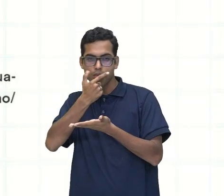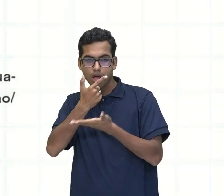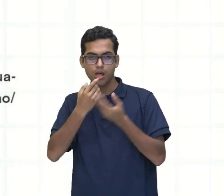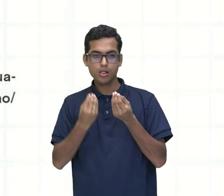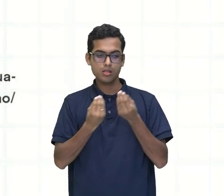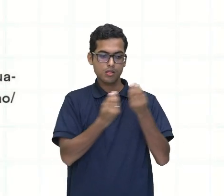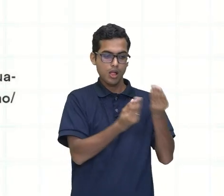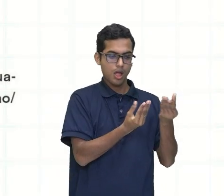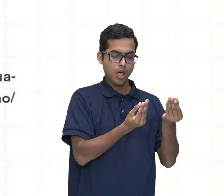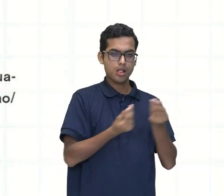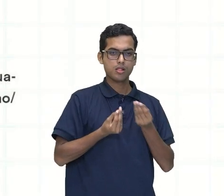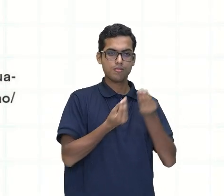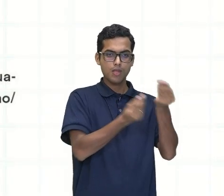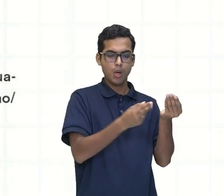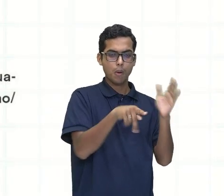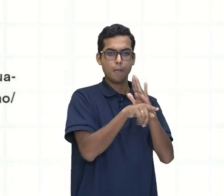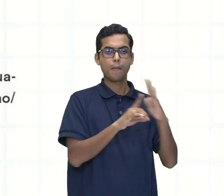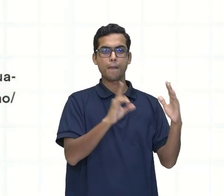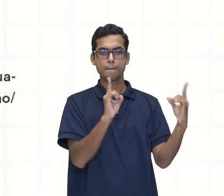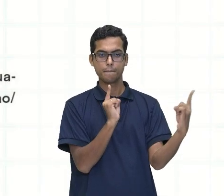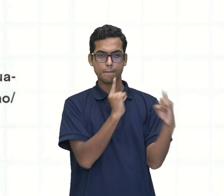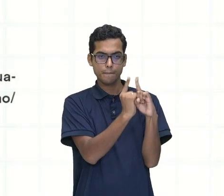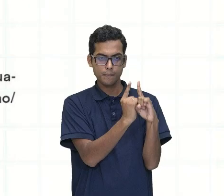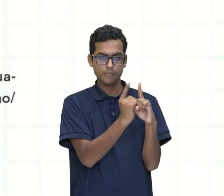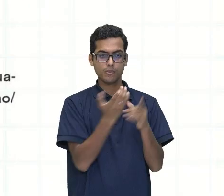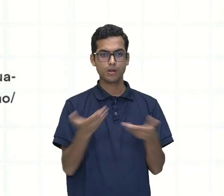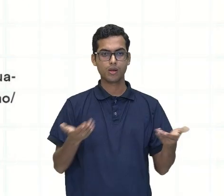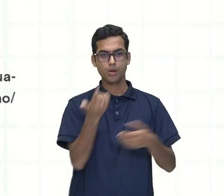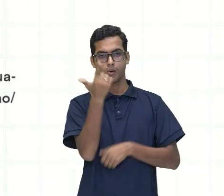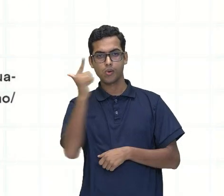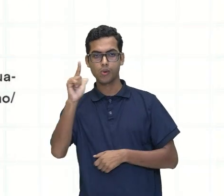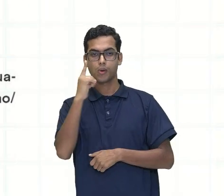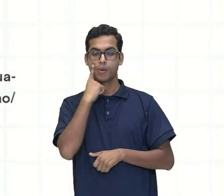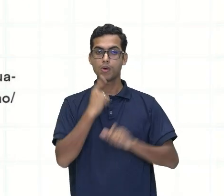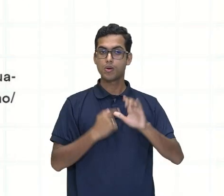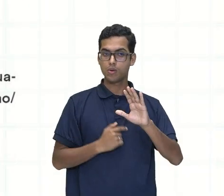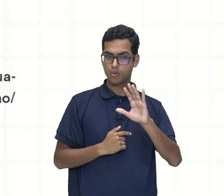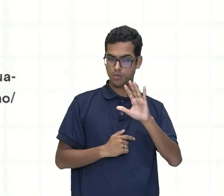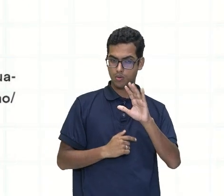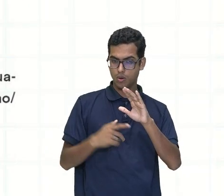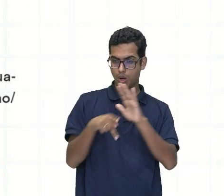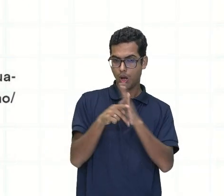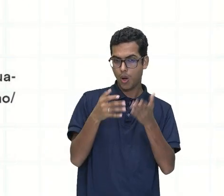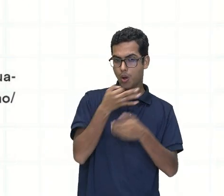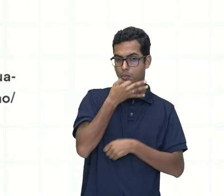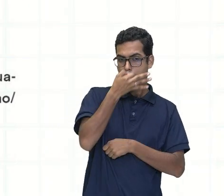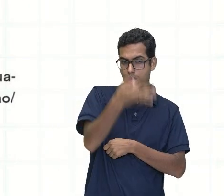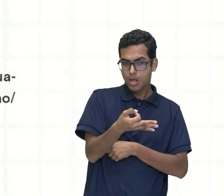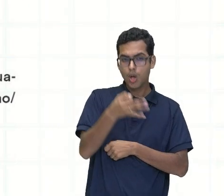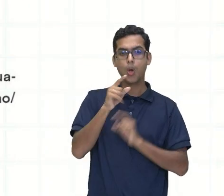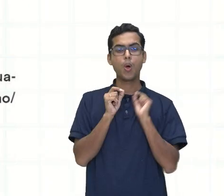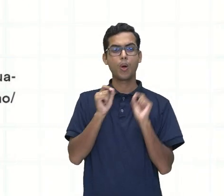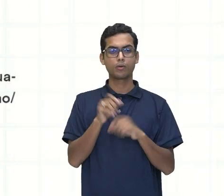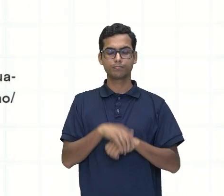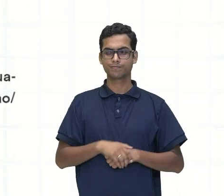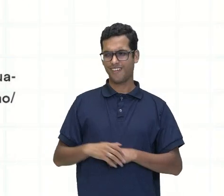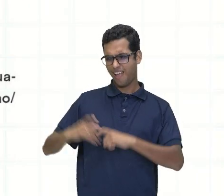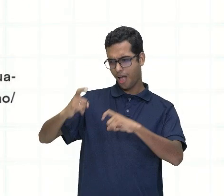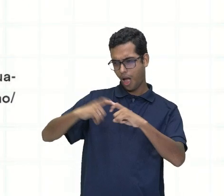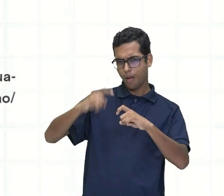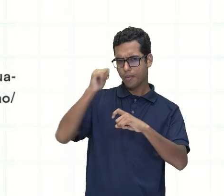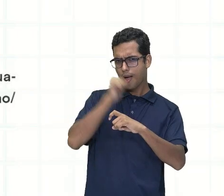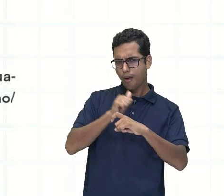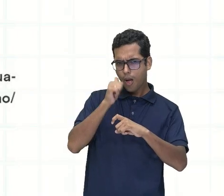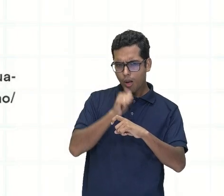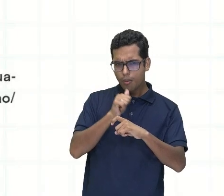um remédio muito caro ao paciente. certo? Então, nós temos o